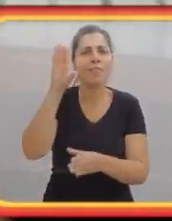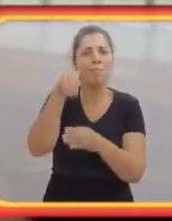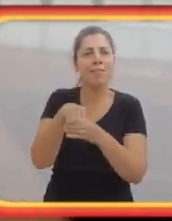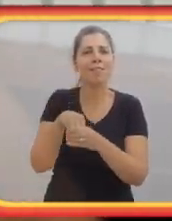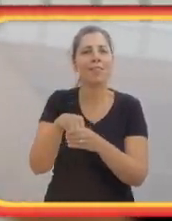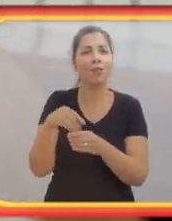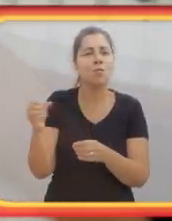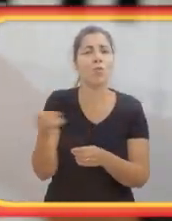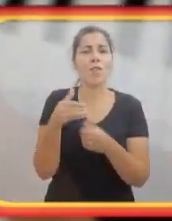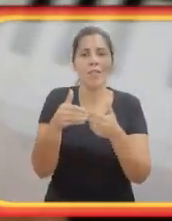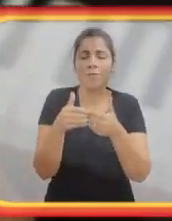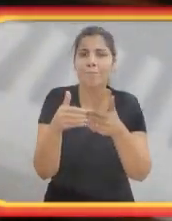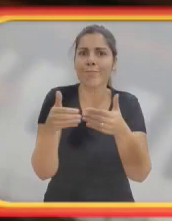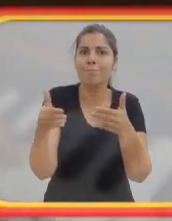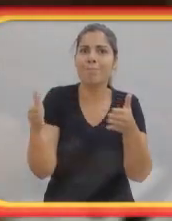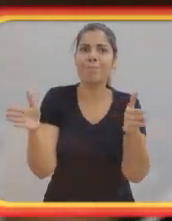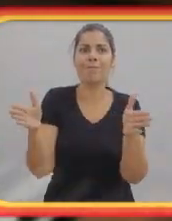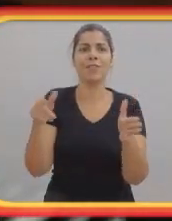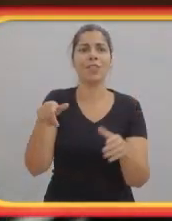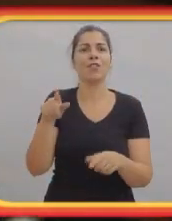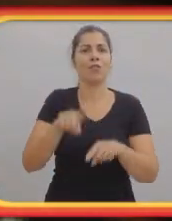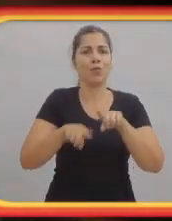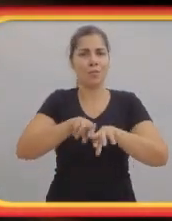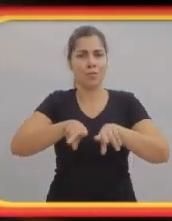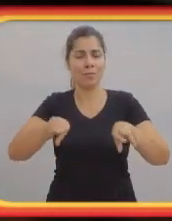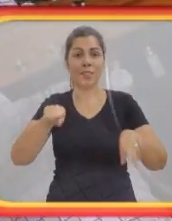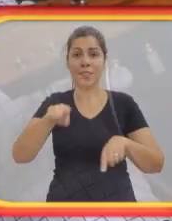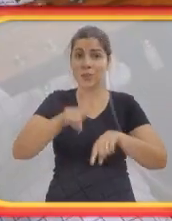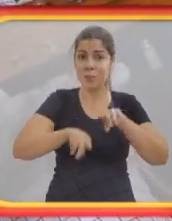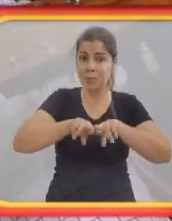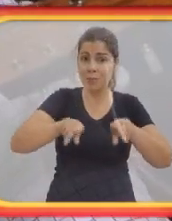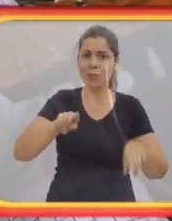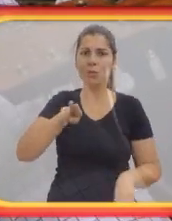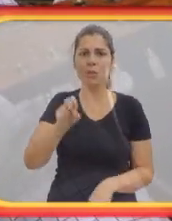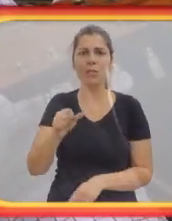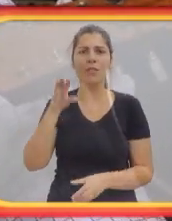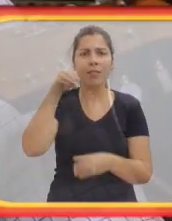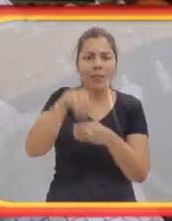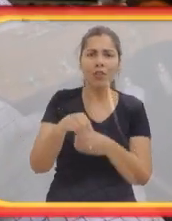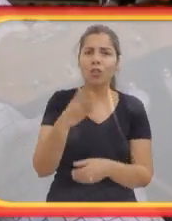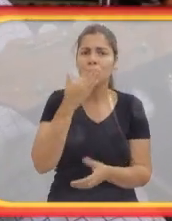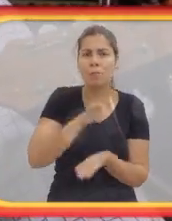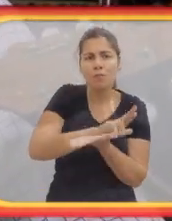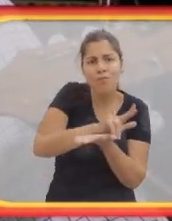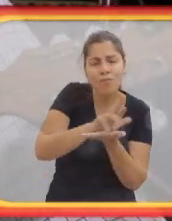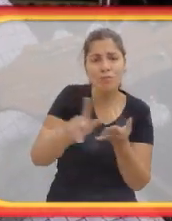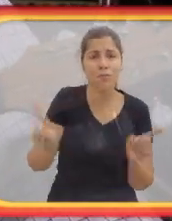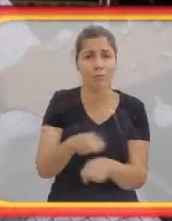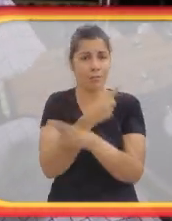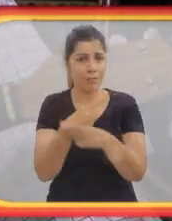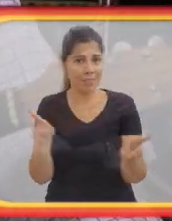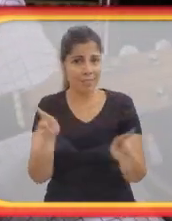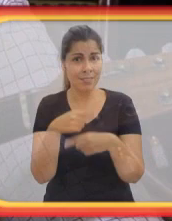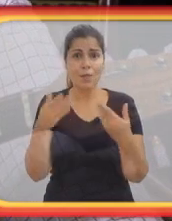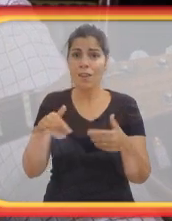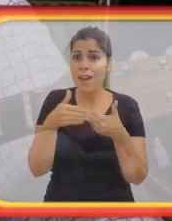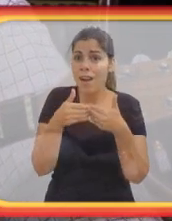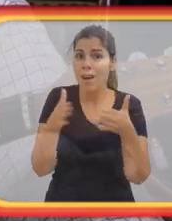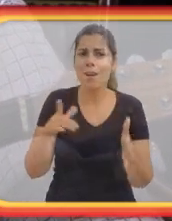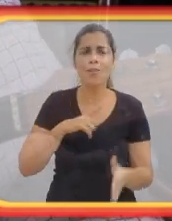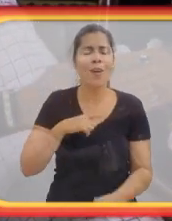eu não tenho preconceito quanto à música. Então, eu comecei a fazer parte e dei uma